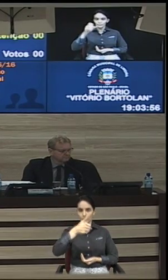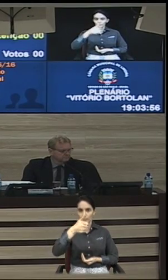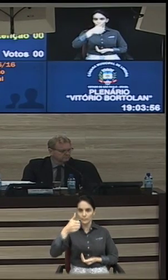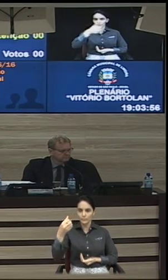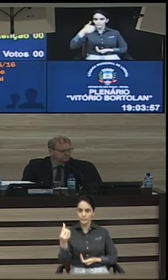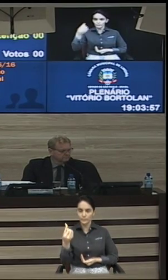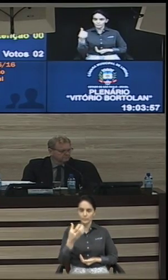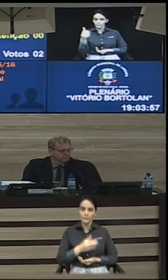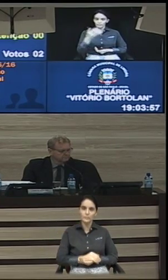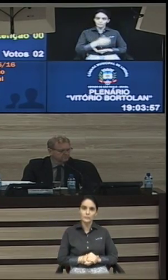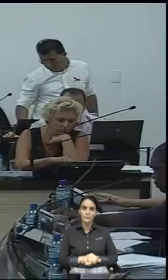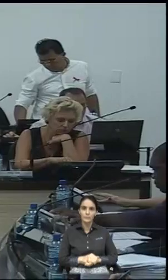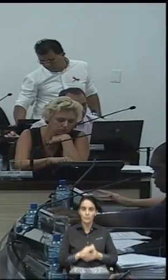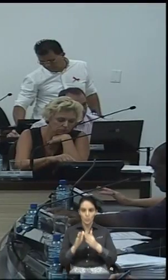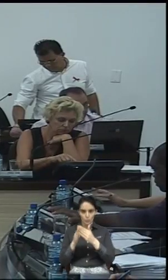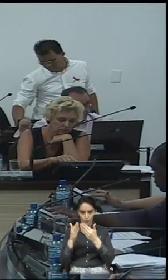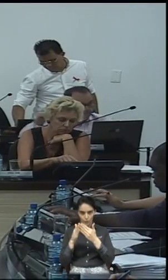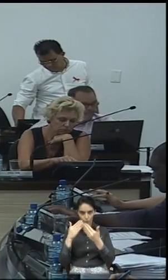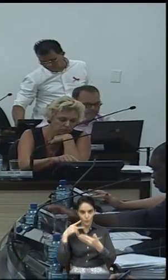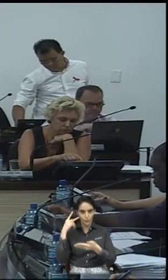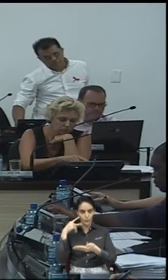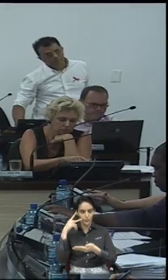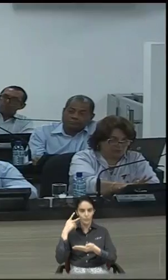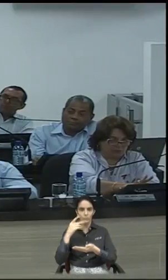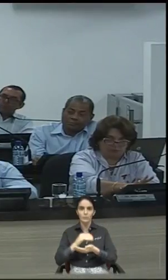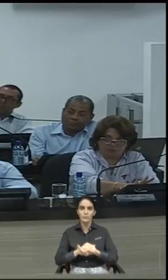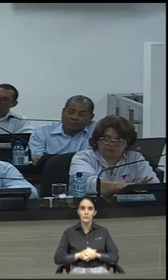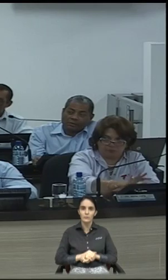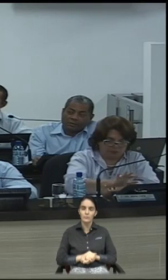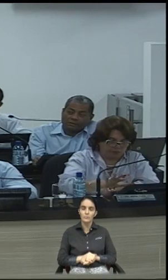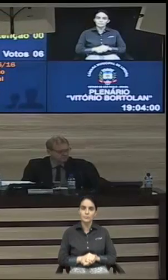116. Por favor, senhores vereadores.